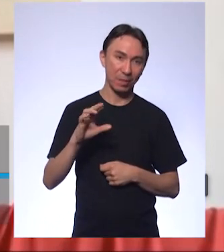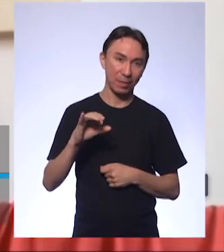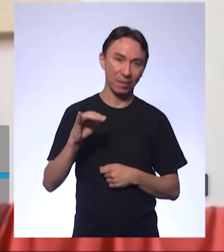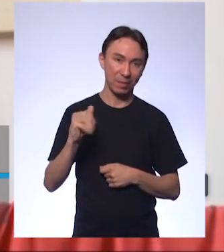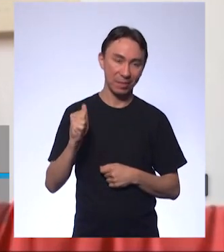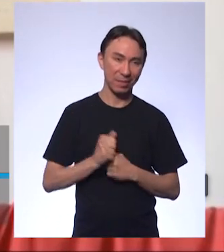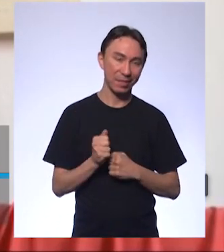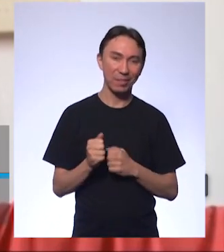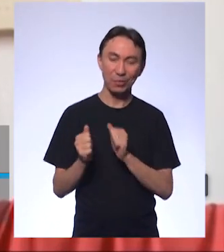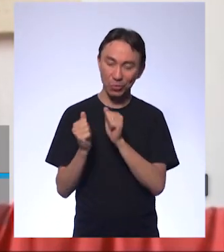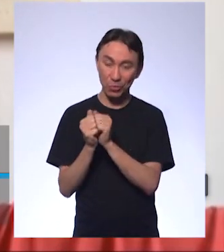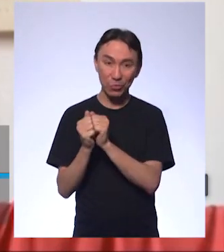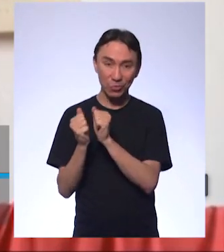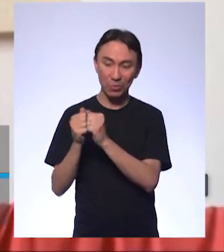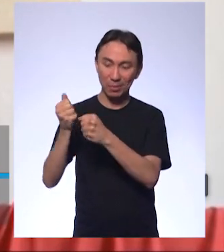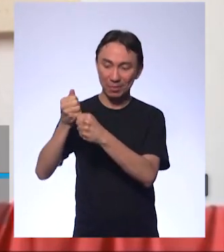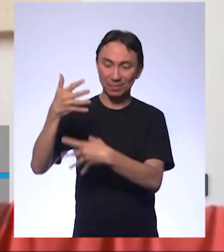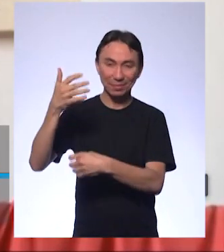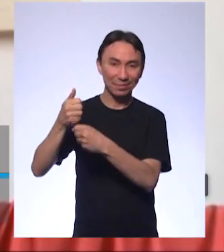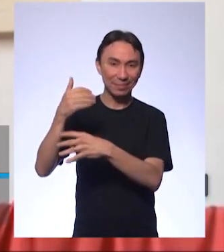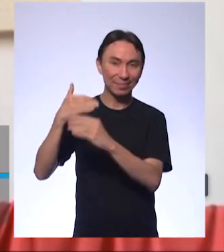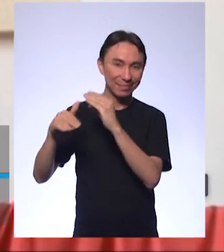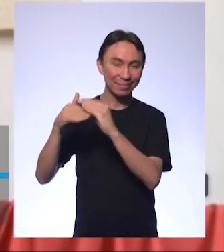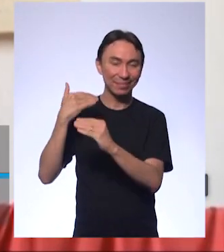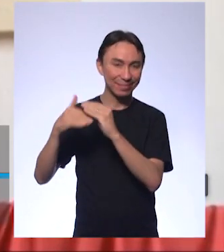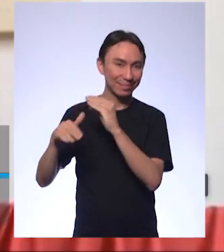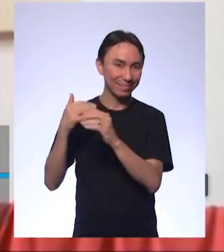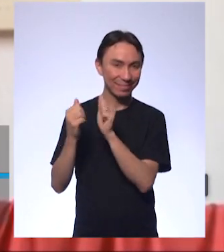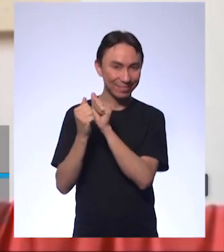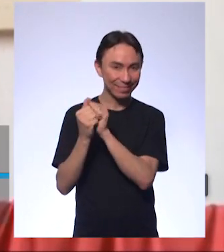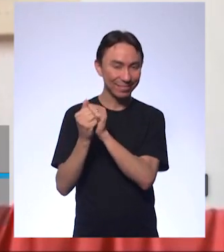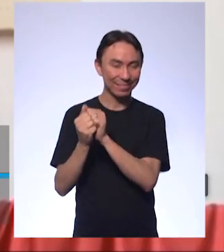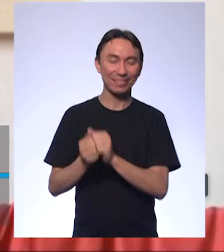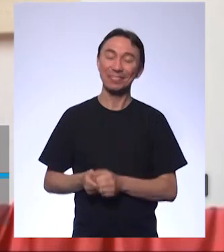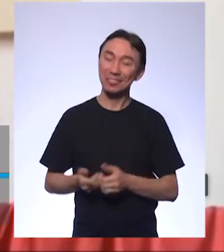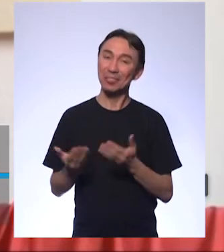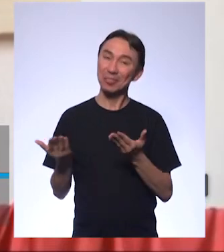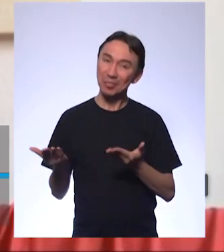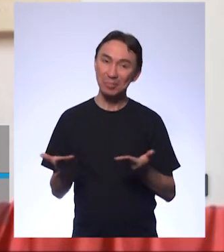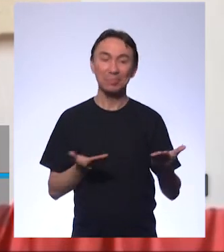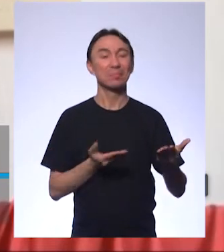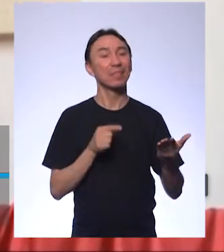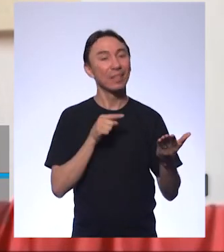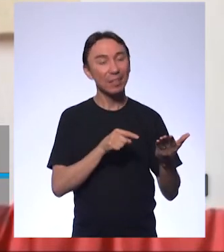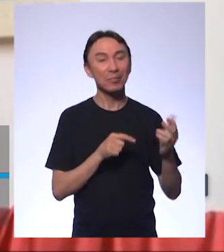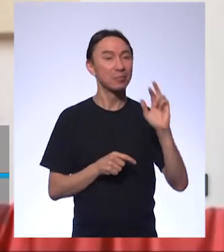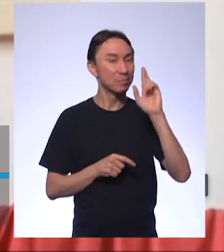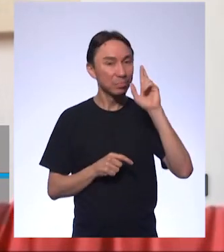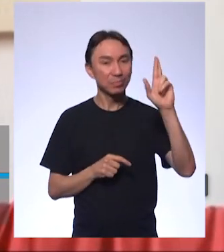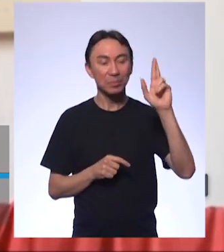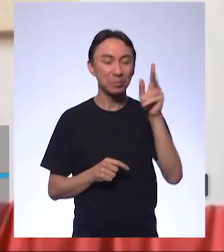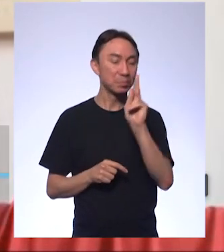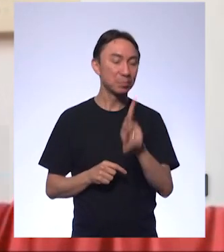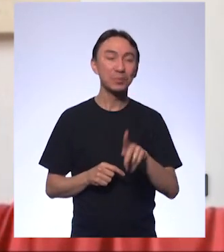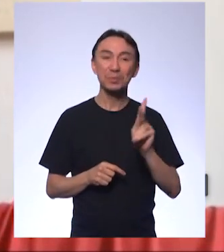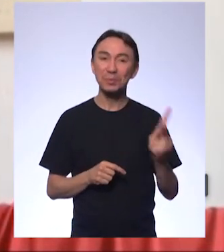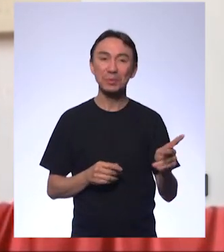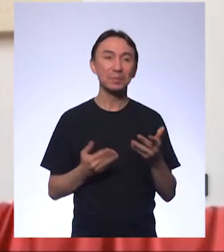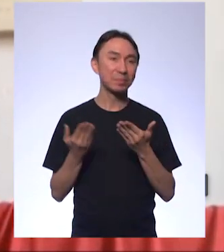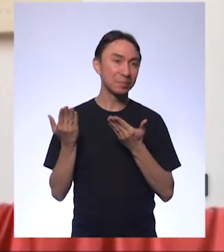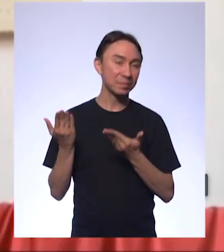moderação pelo chat e apresento a vocês a professora Daniela, que estará ministrando esta aula conosco. Boa tarde,